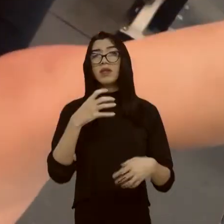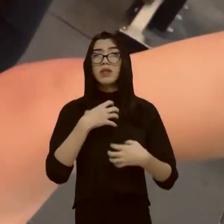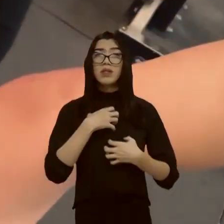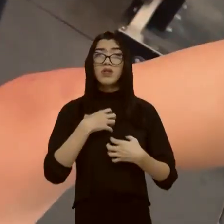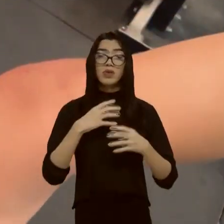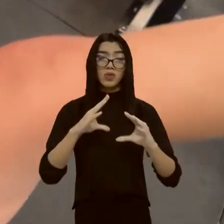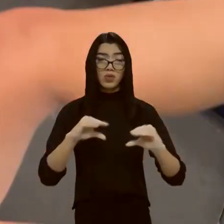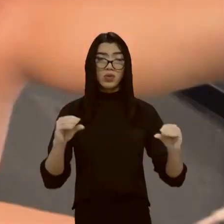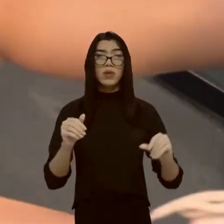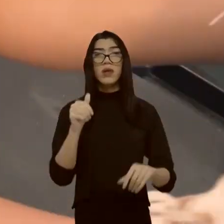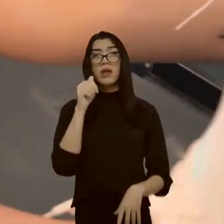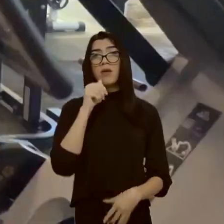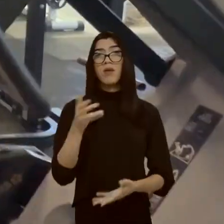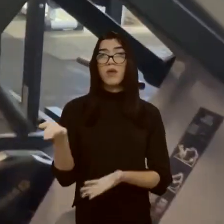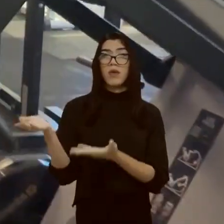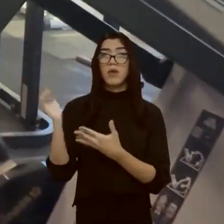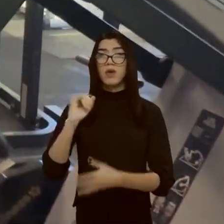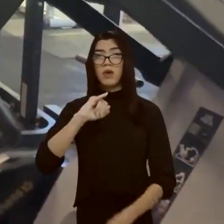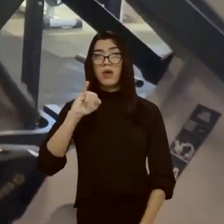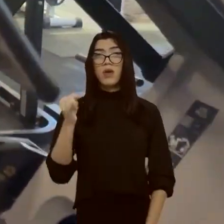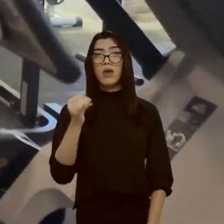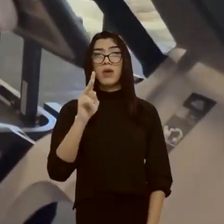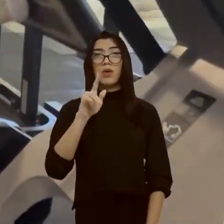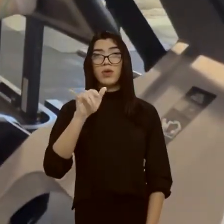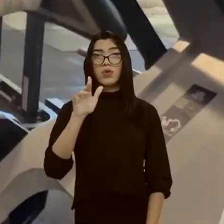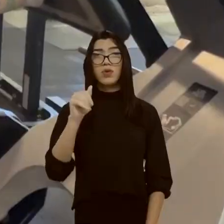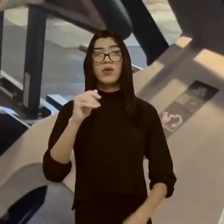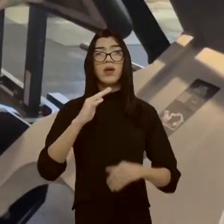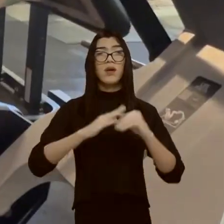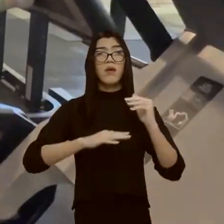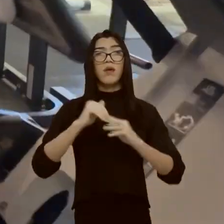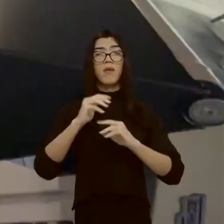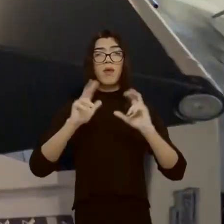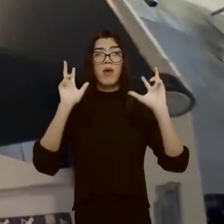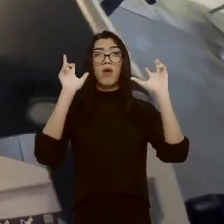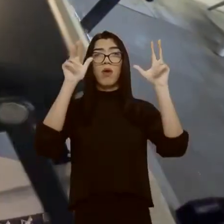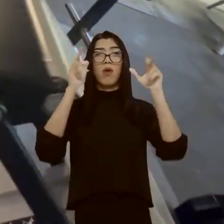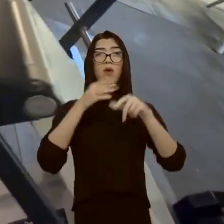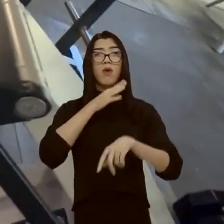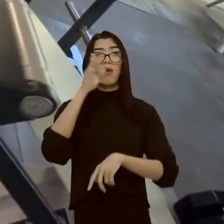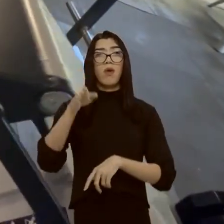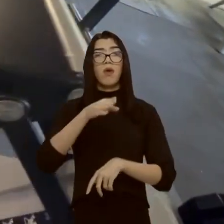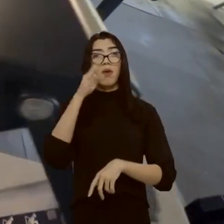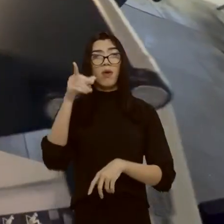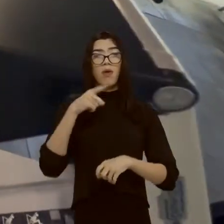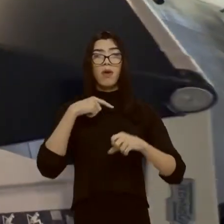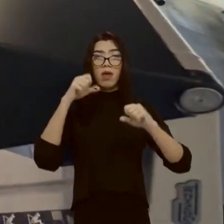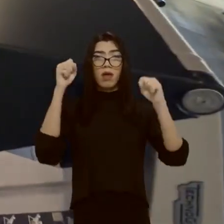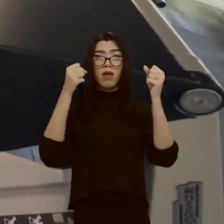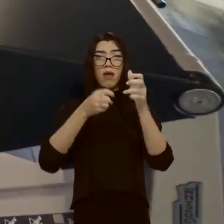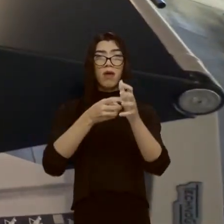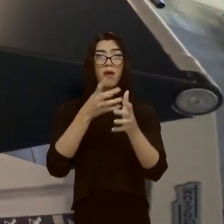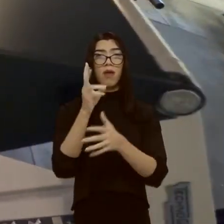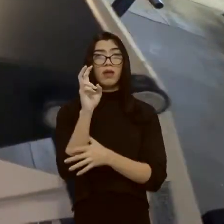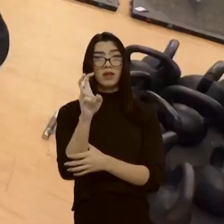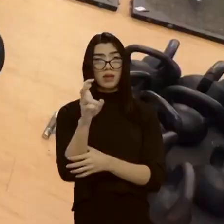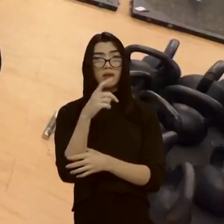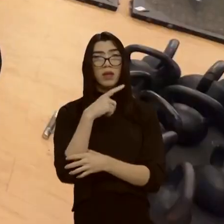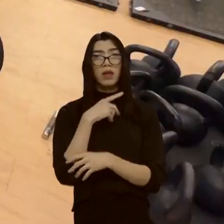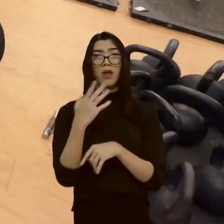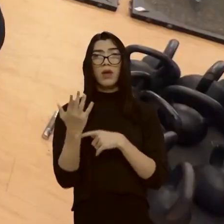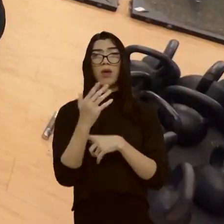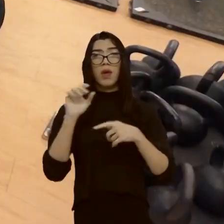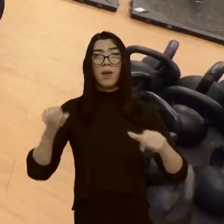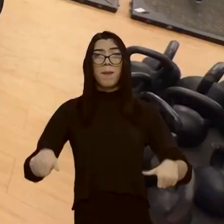A Júlia é atleta de vôlei e frequenta a academia 5 vezes por semana para garantir bom condicionamento físico.